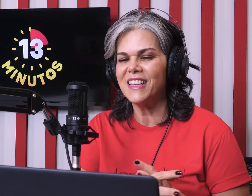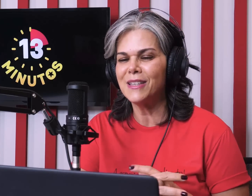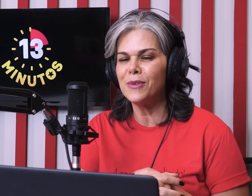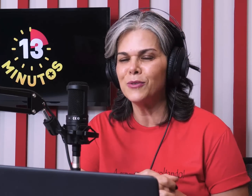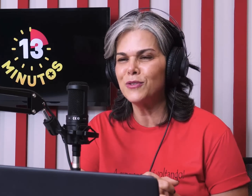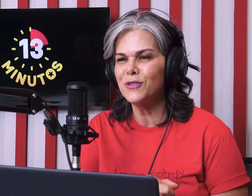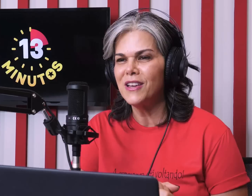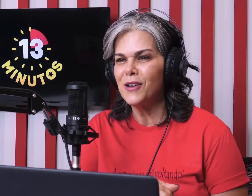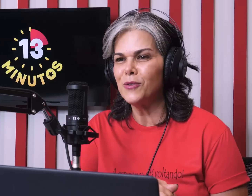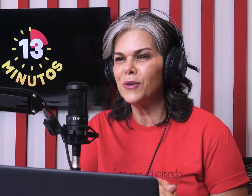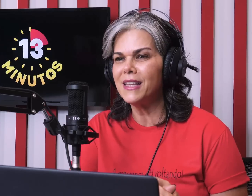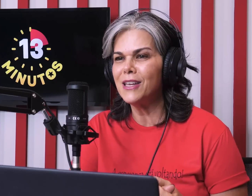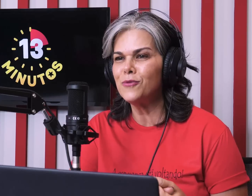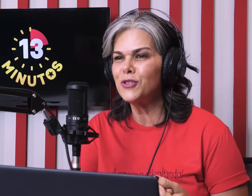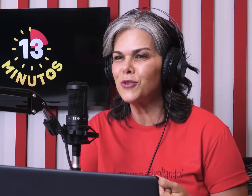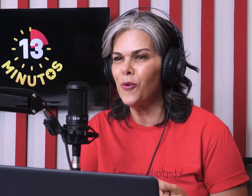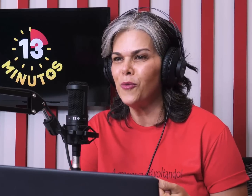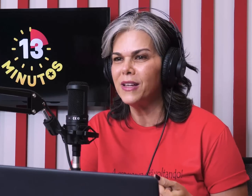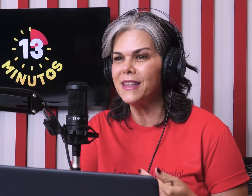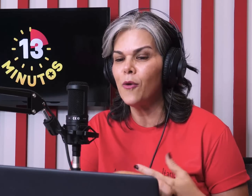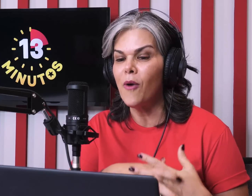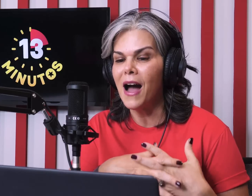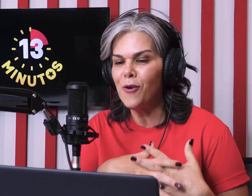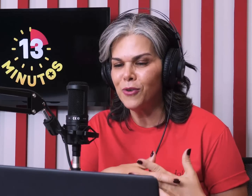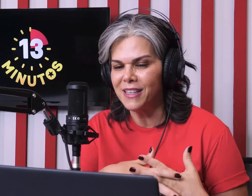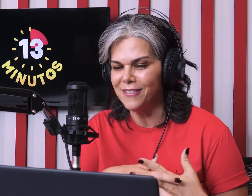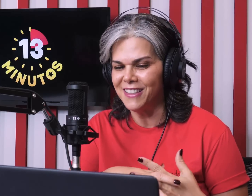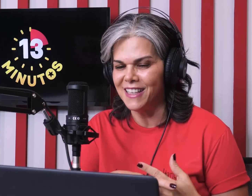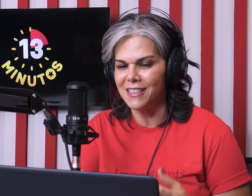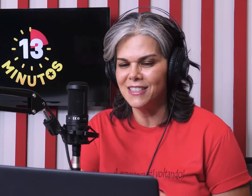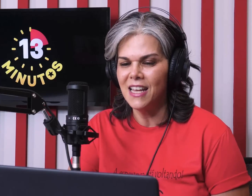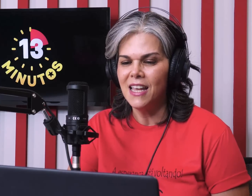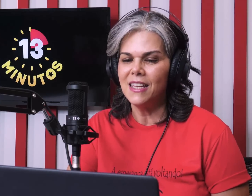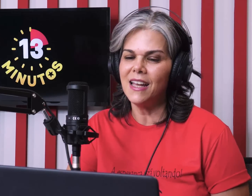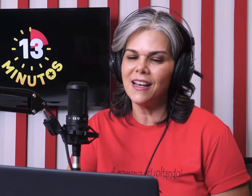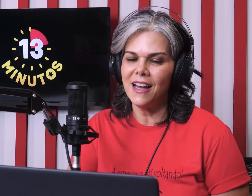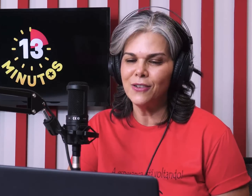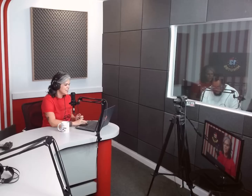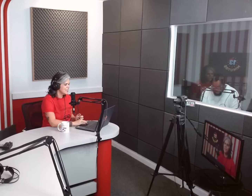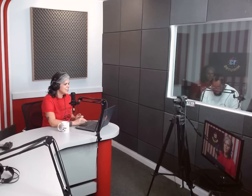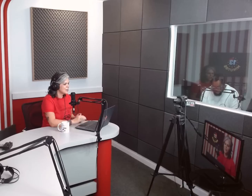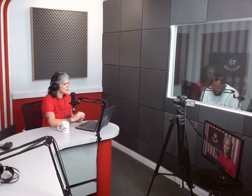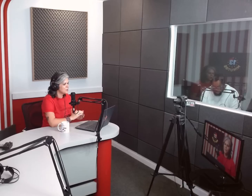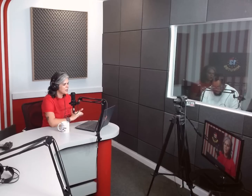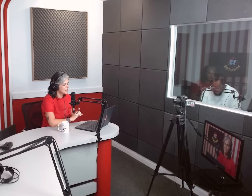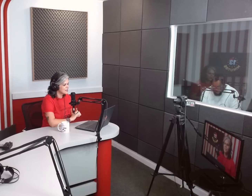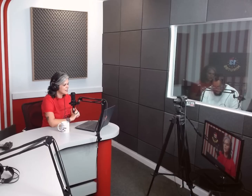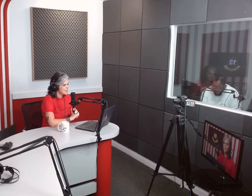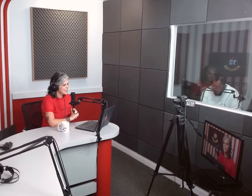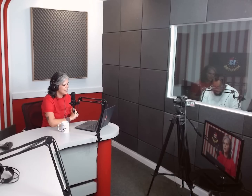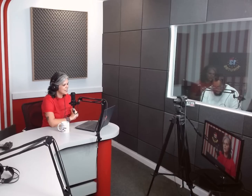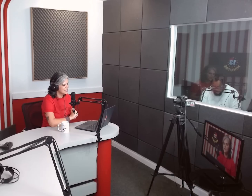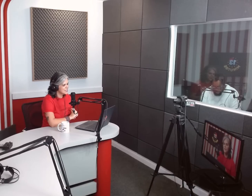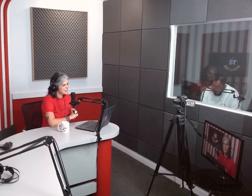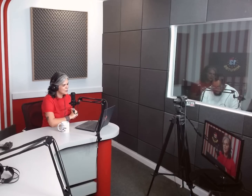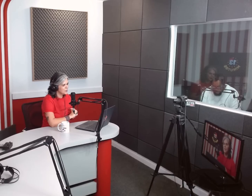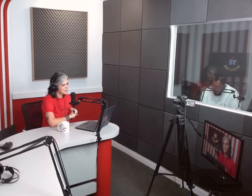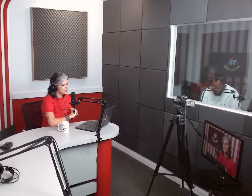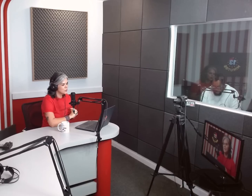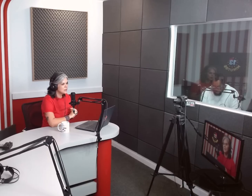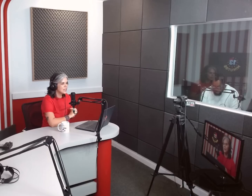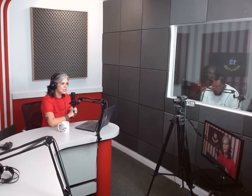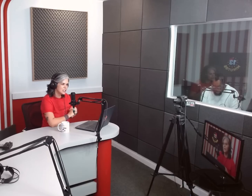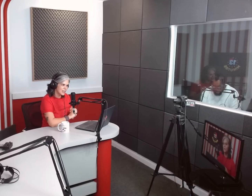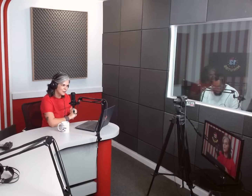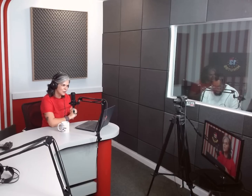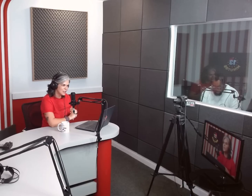Durante 40 minutos, Lula deu um show, deu aula, na verdade. E, é claro, encheu de esperança quem acredita que o